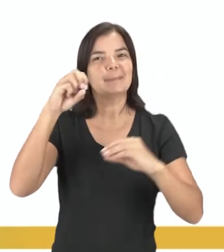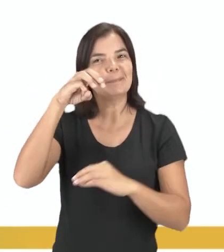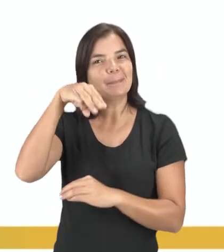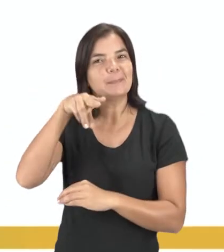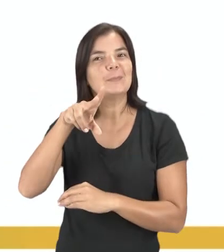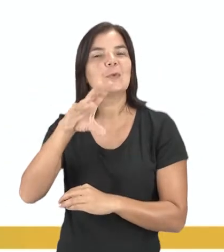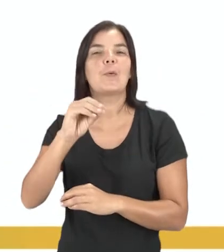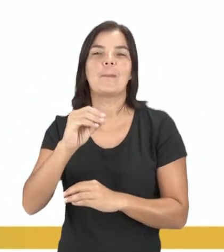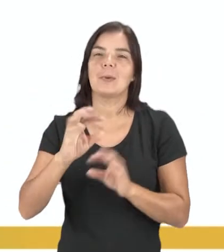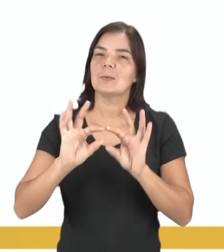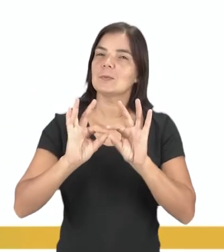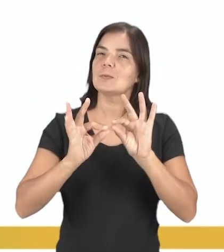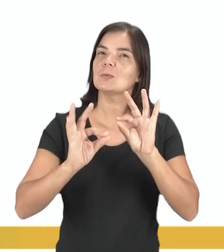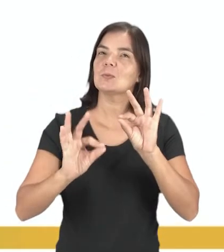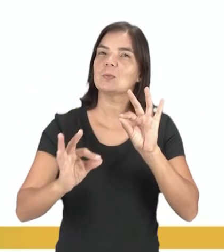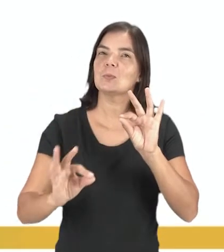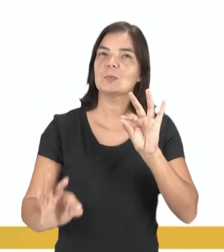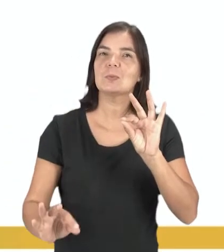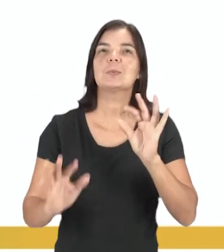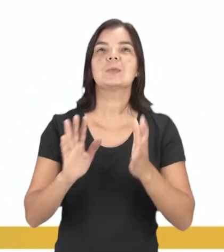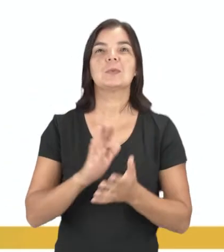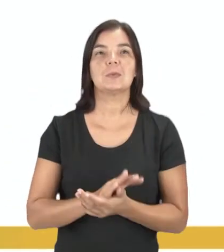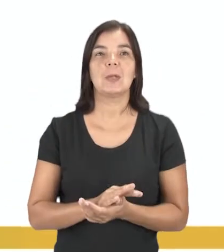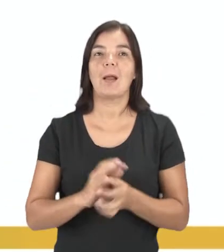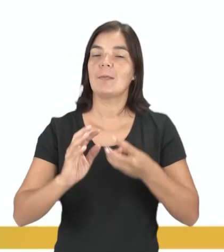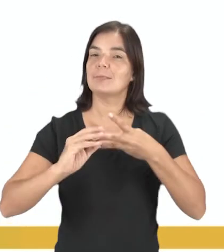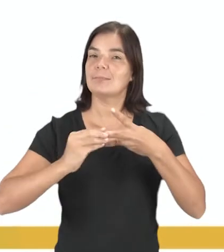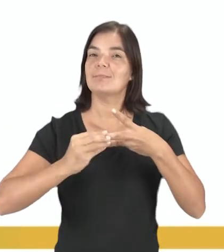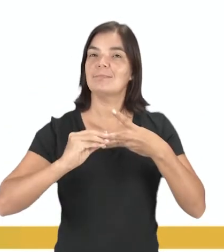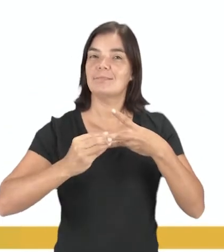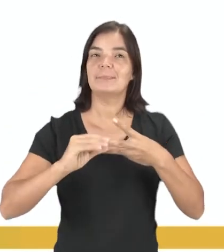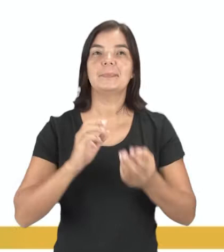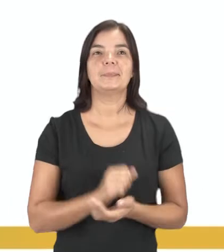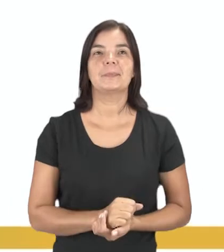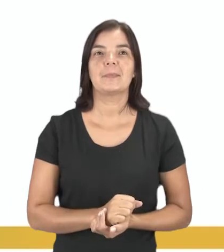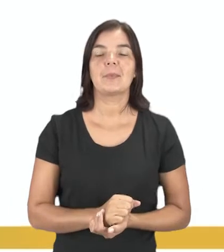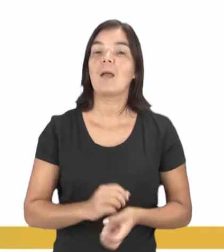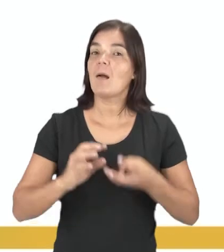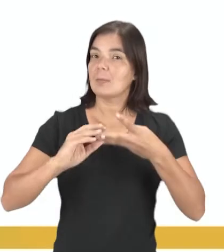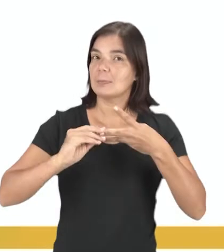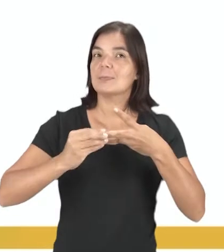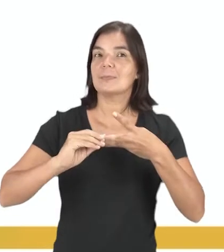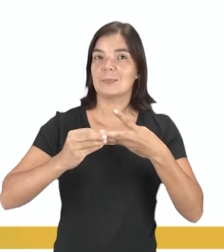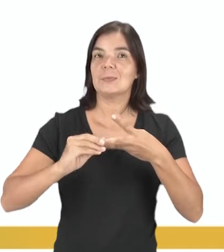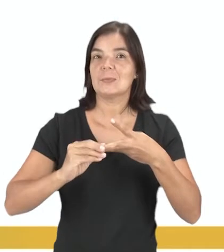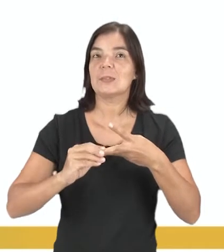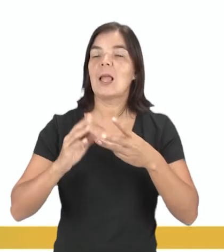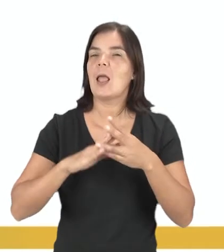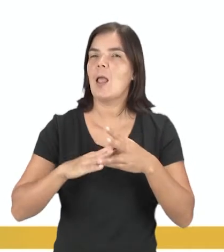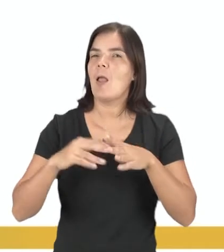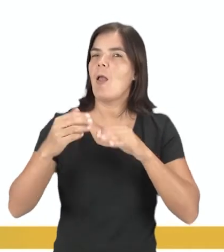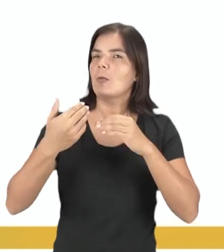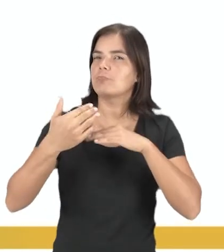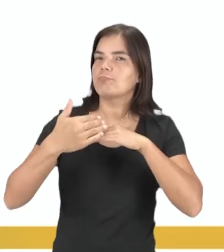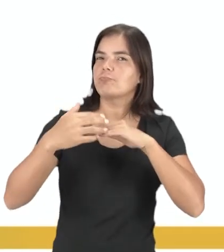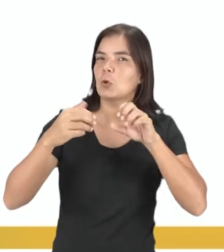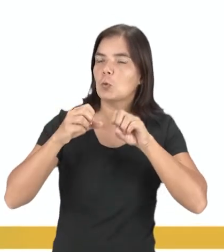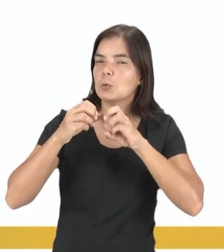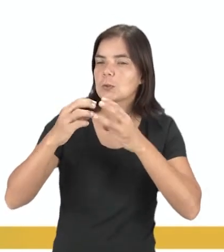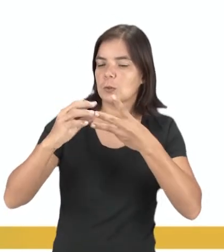atinge o prolongamento das células olfativas. As células olfativas